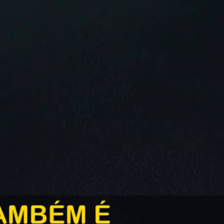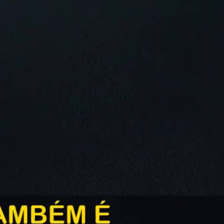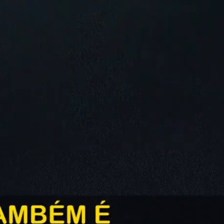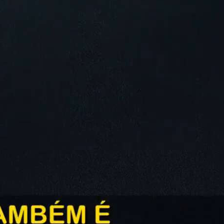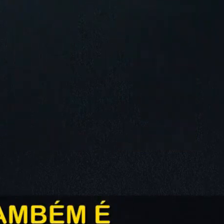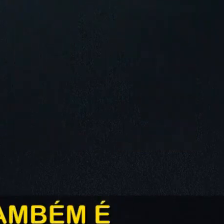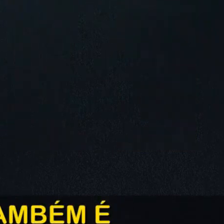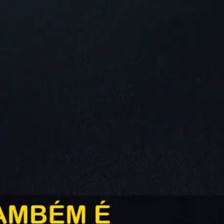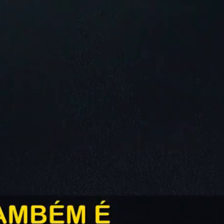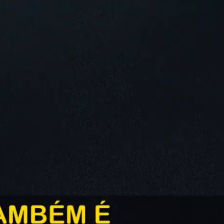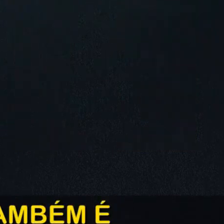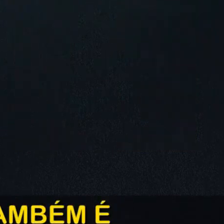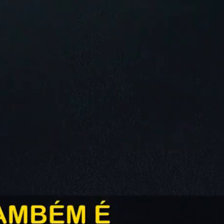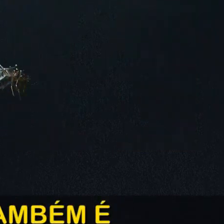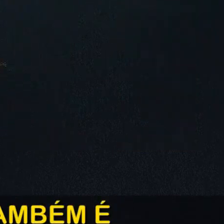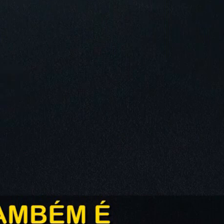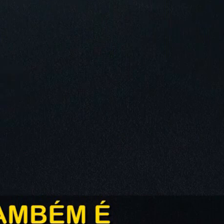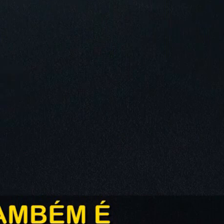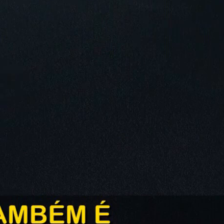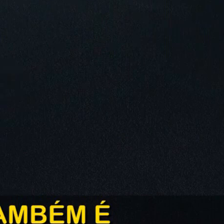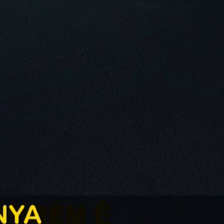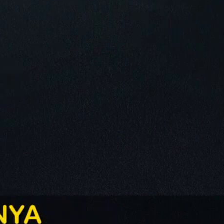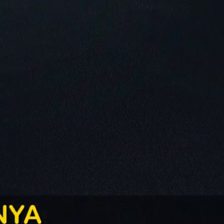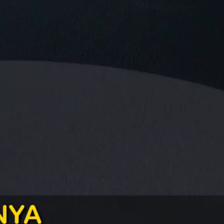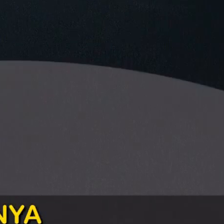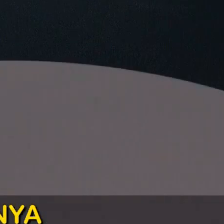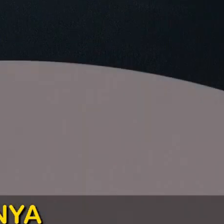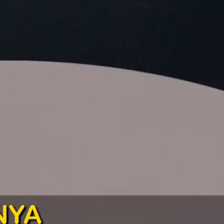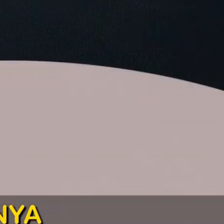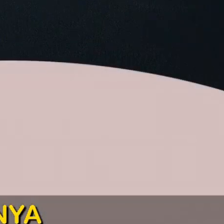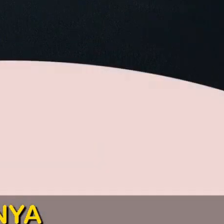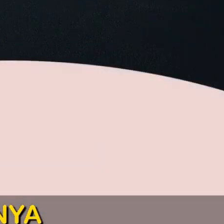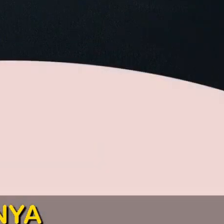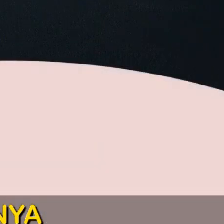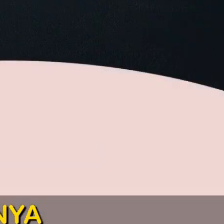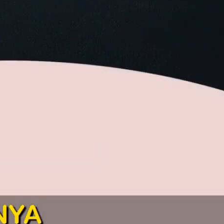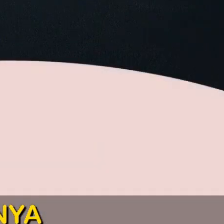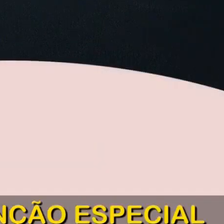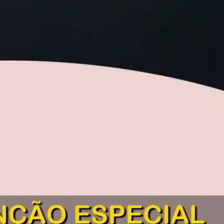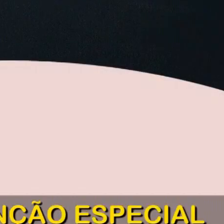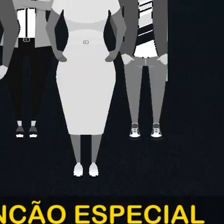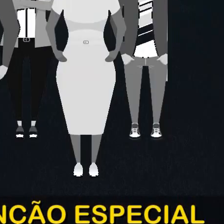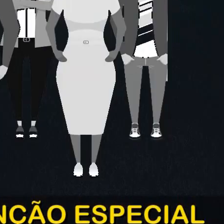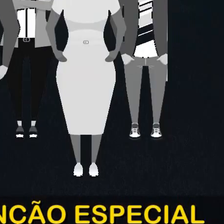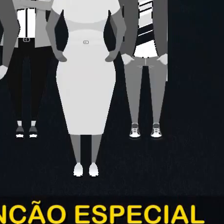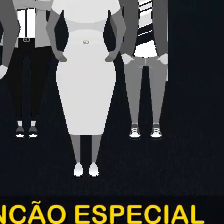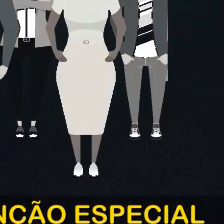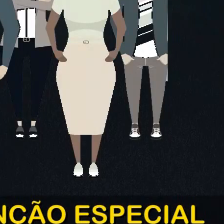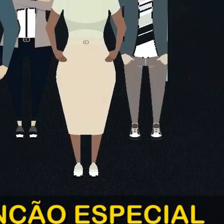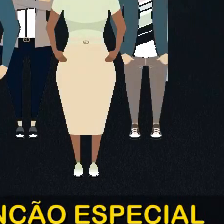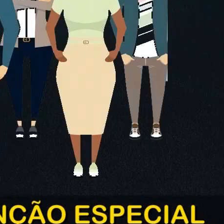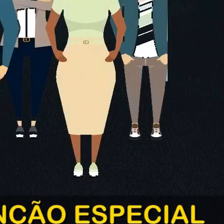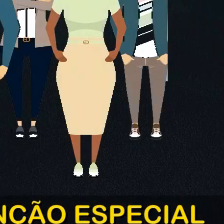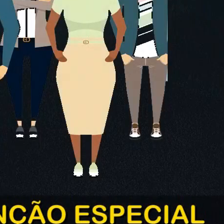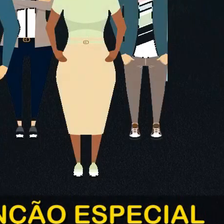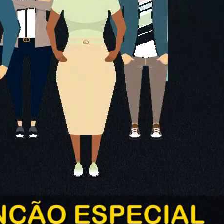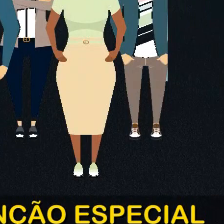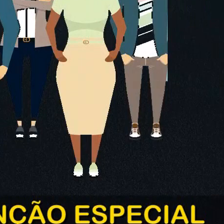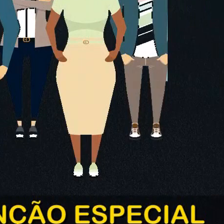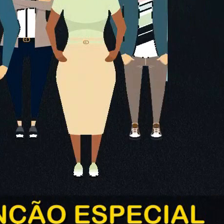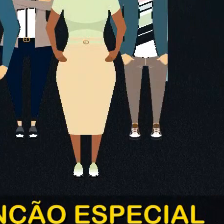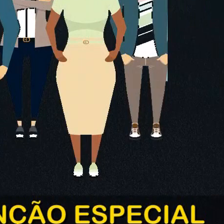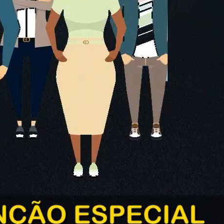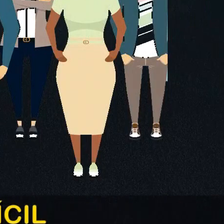transmitida pelo Aedes aegypti, um mosquito que também é transmissor da zika e chikungunya. A dengue tem cura, mas precisa de uma